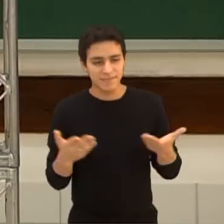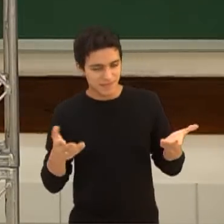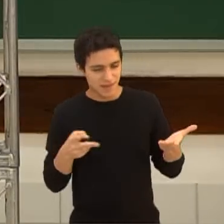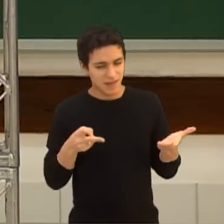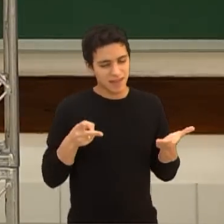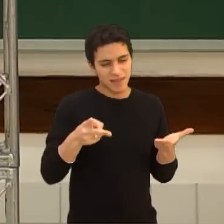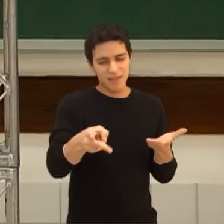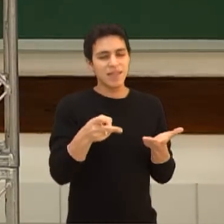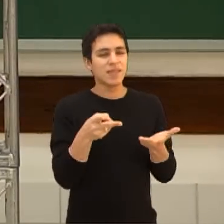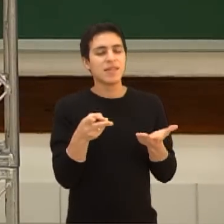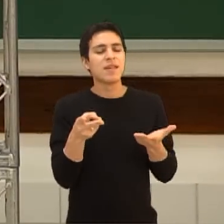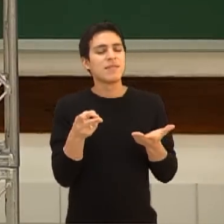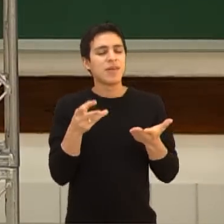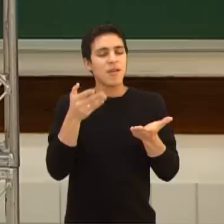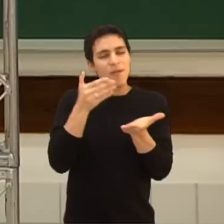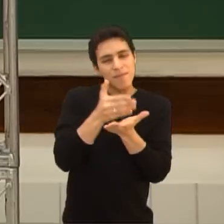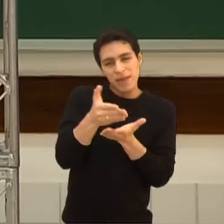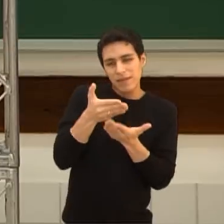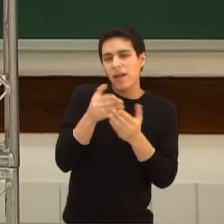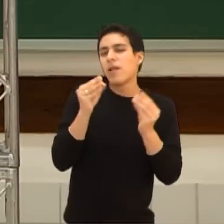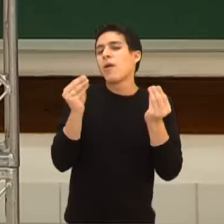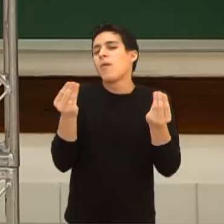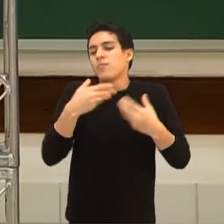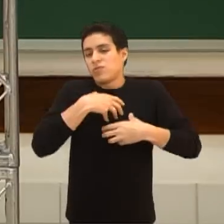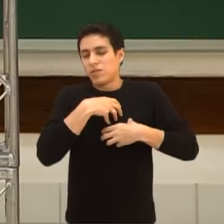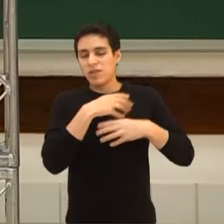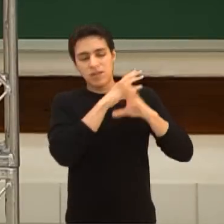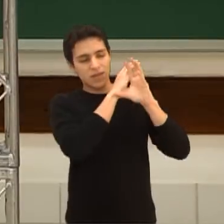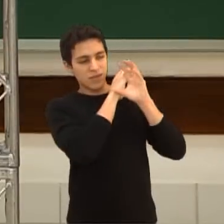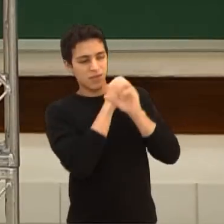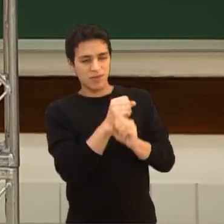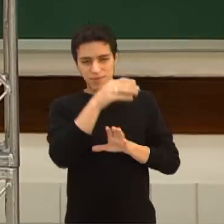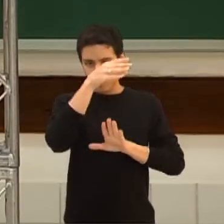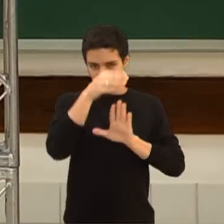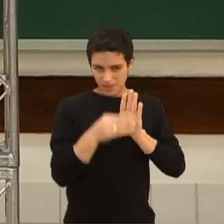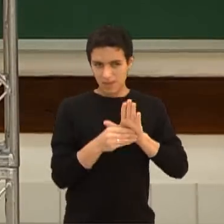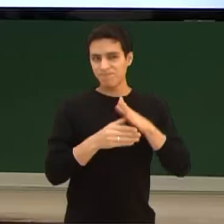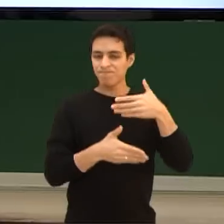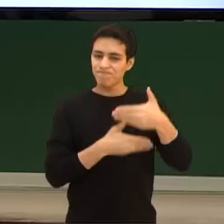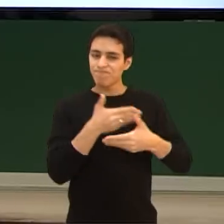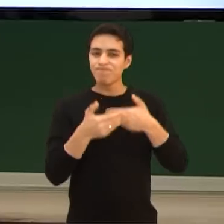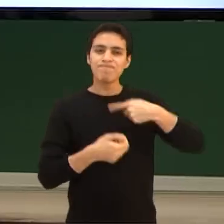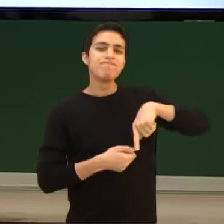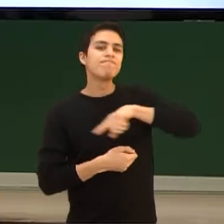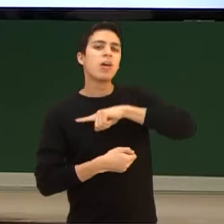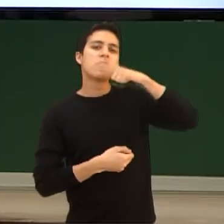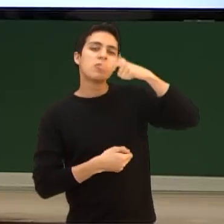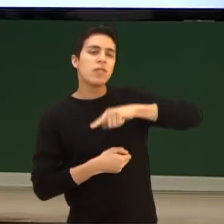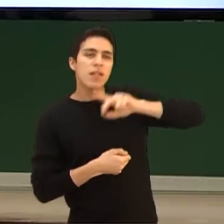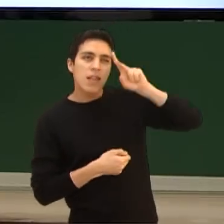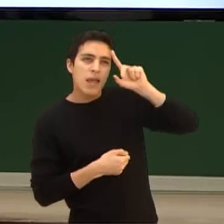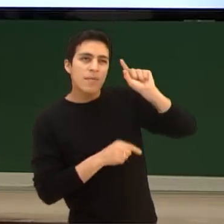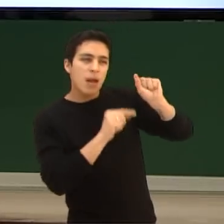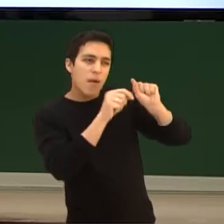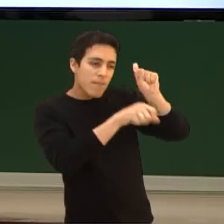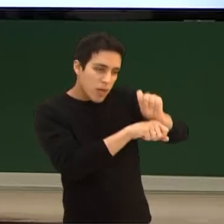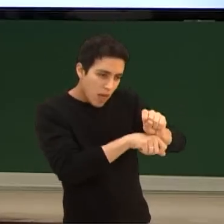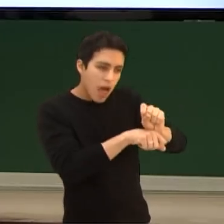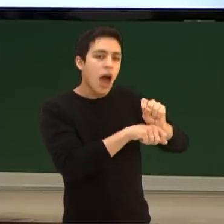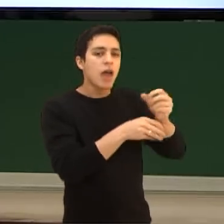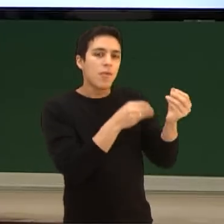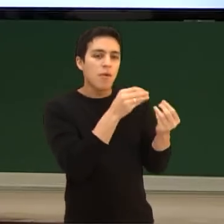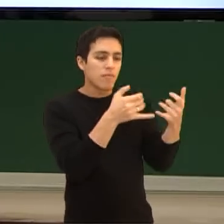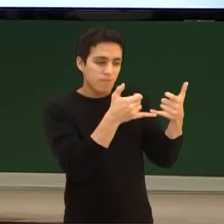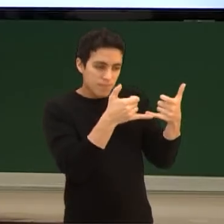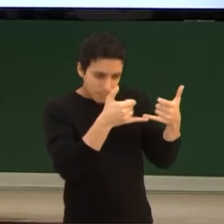nossa aula com aquela retomada, né, de conteúdos e assim a gente relembra, né, onde nós paramos. Então, vamos